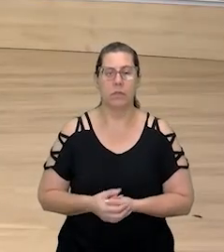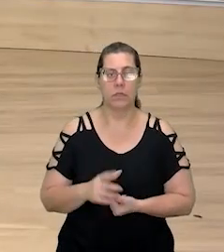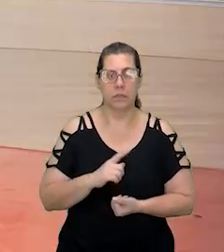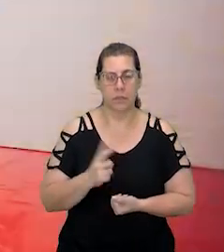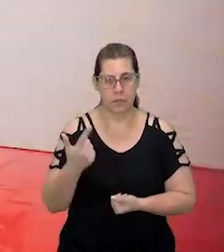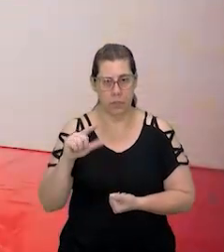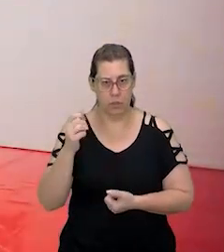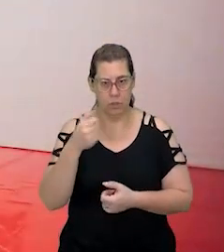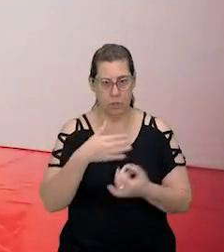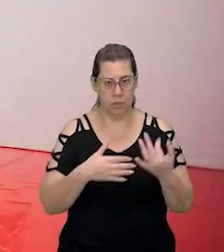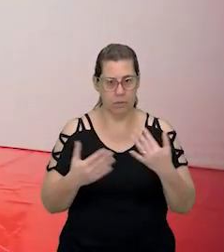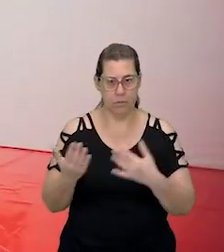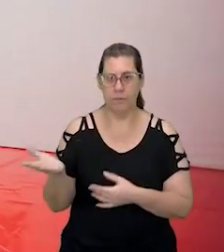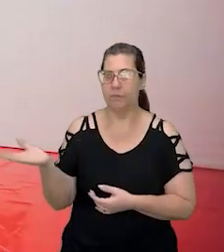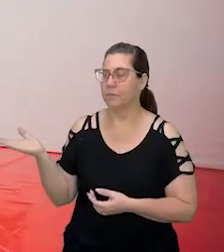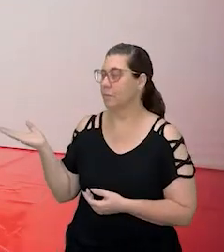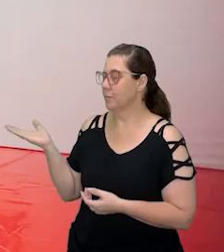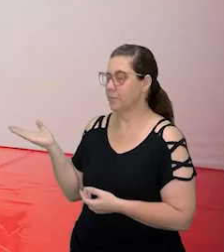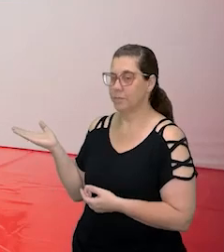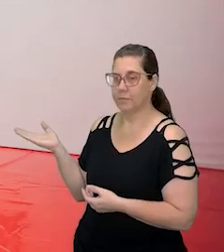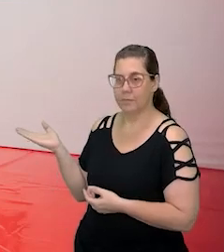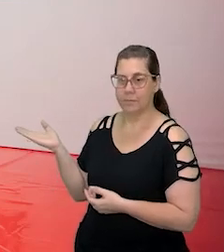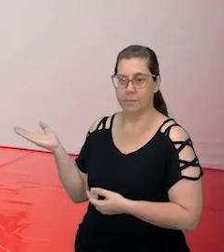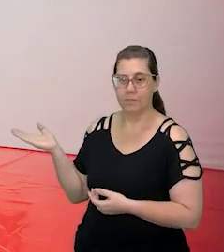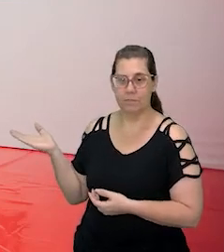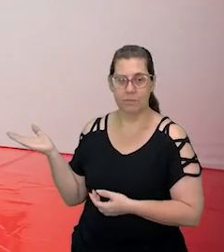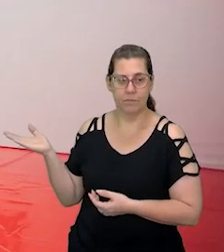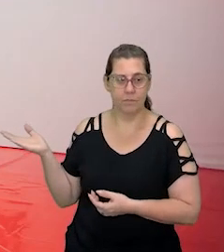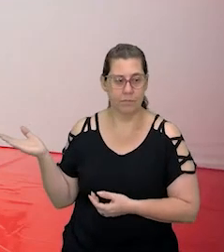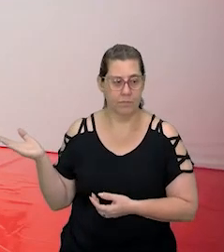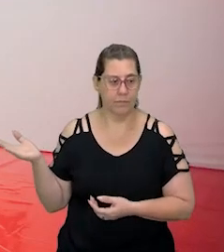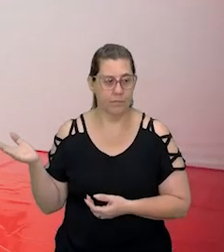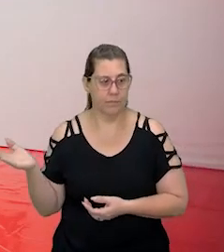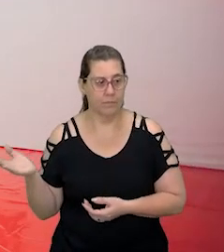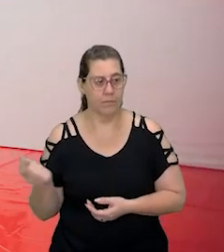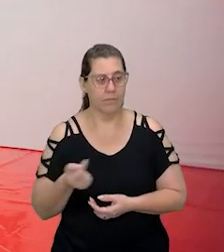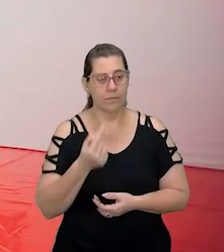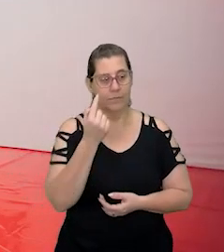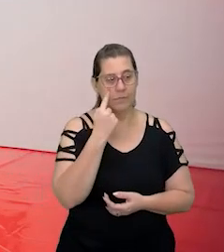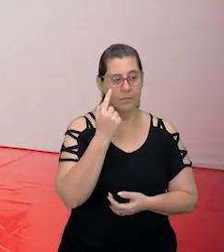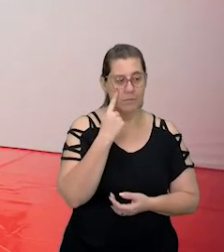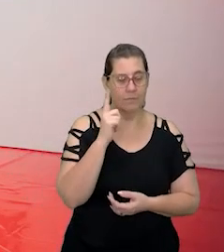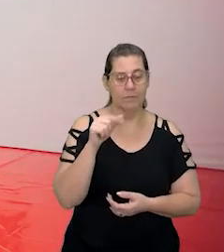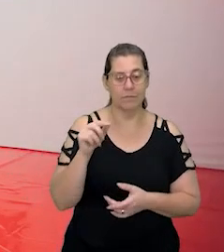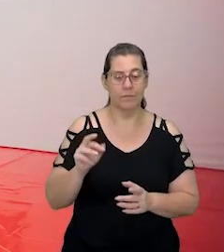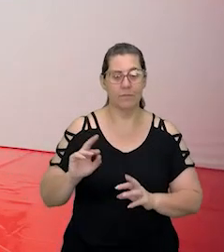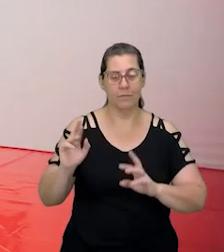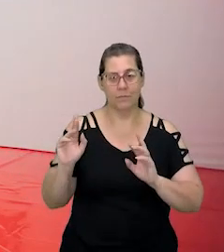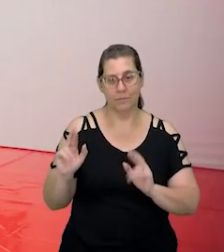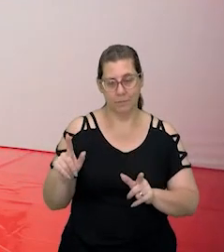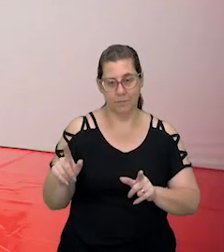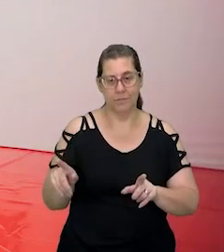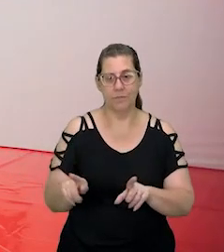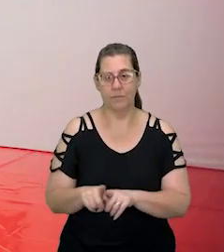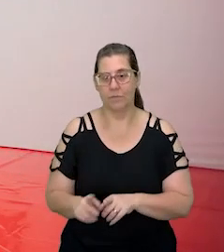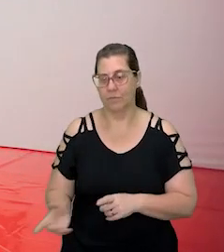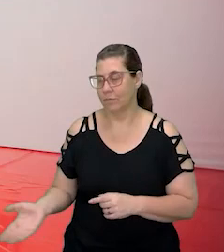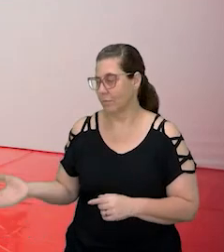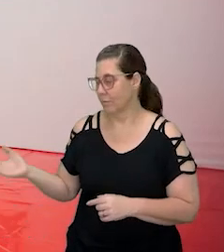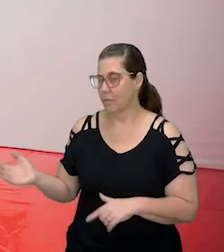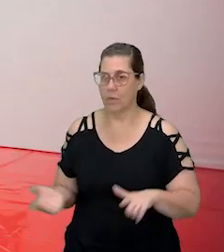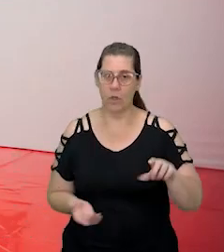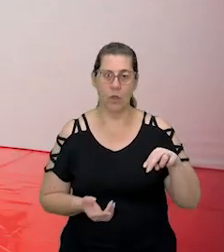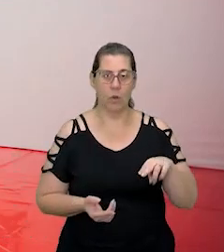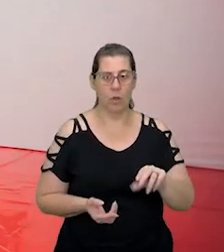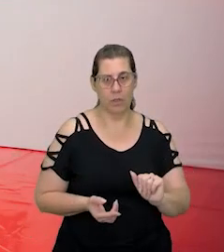mais imagens para deixar isso aqui. Olha só. Né? Aí a gente vê que é um tatame um pouquinho diferente também. Um tatame de lona,